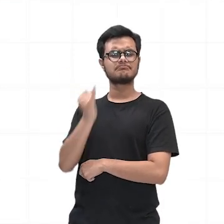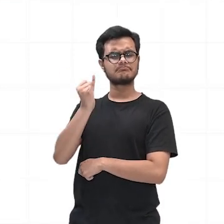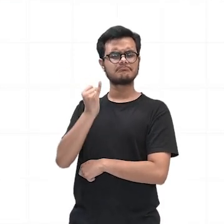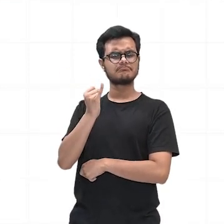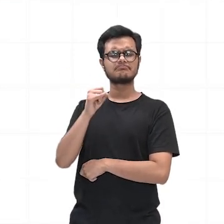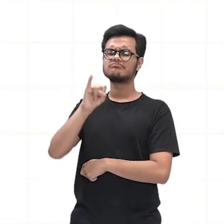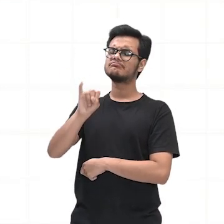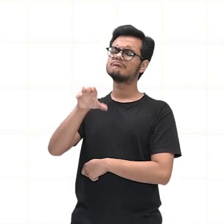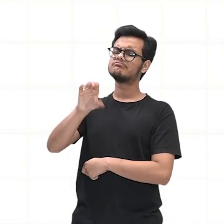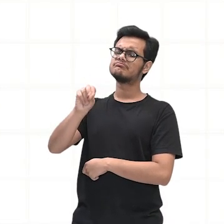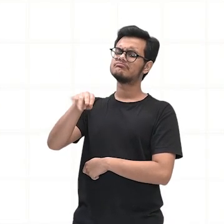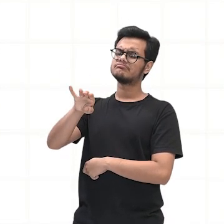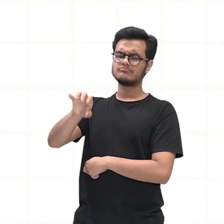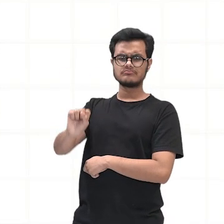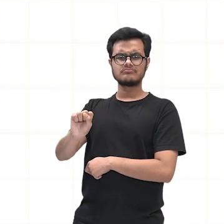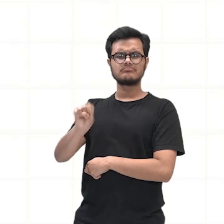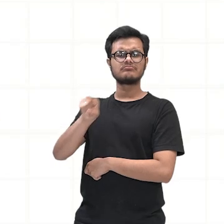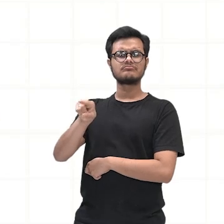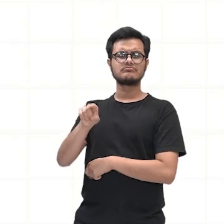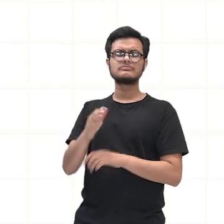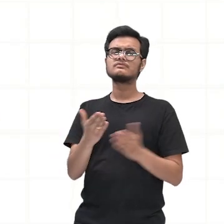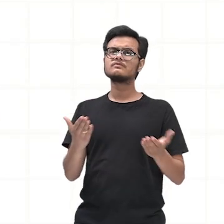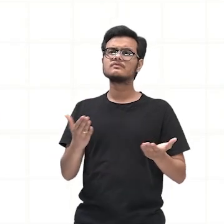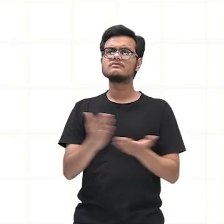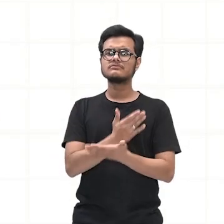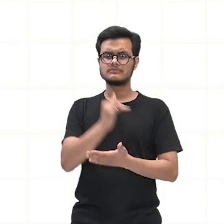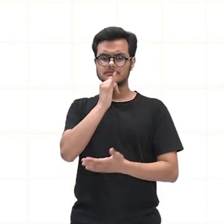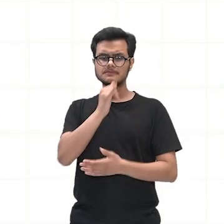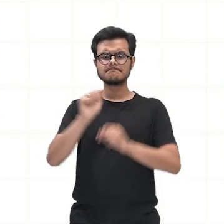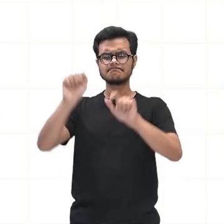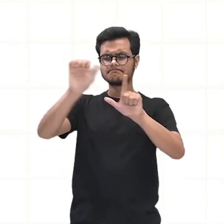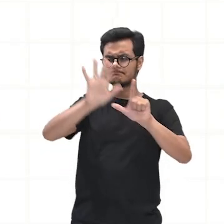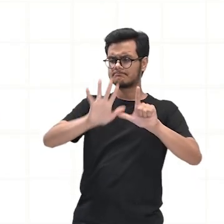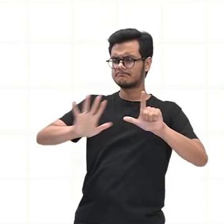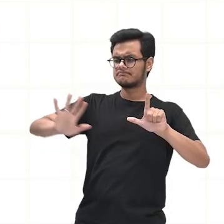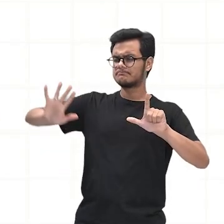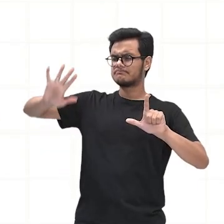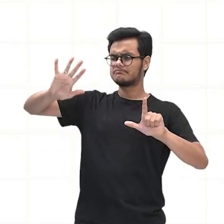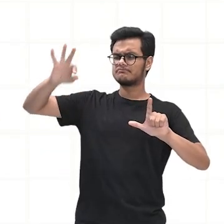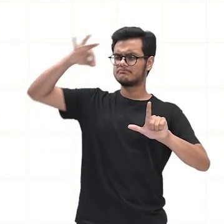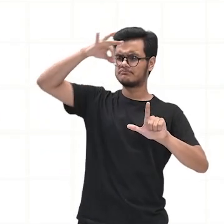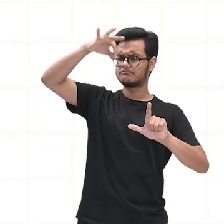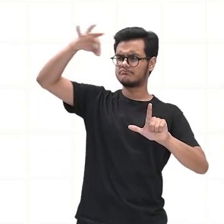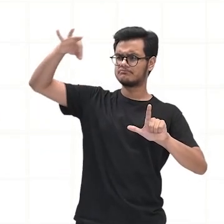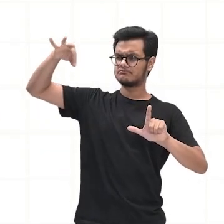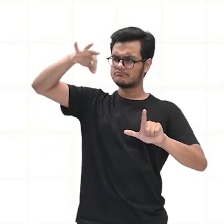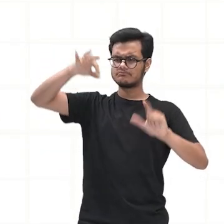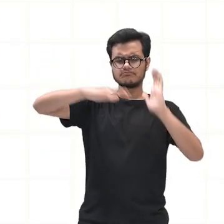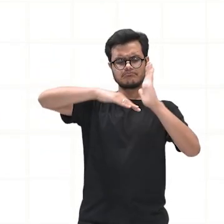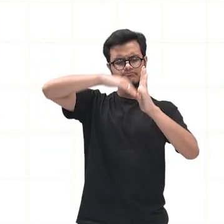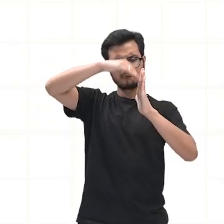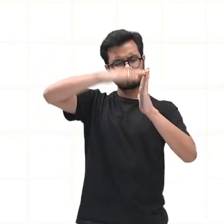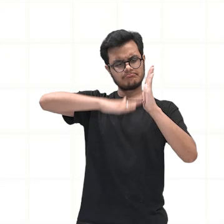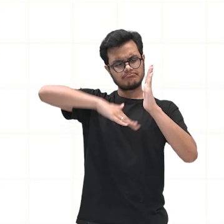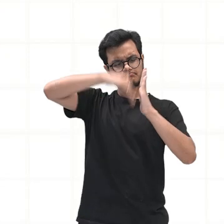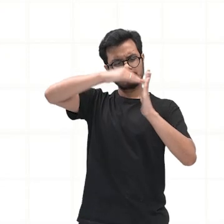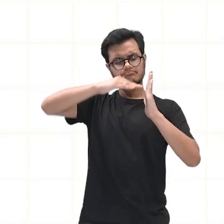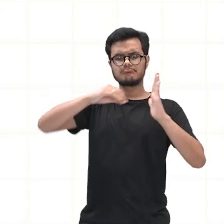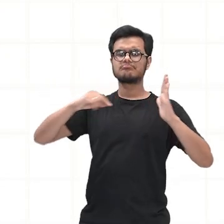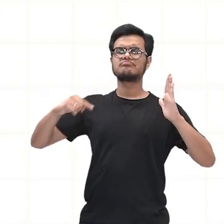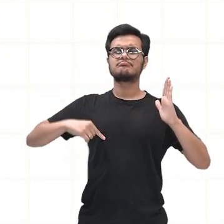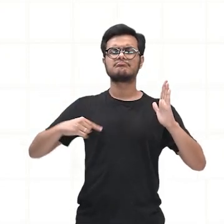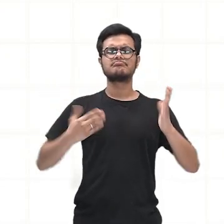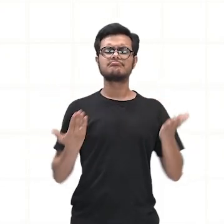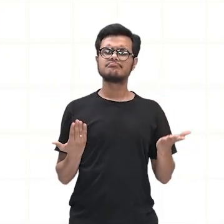eram esses ícones, professor? Eram as imagens, era uma pintura que retratava ali